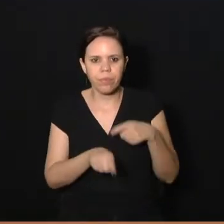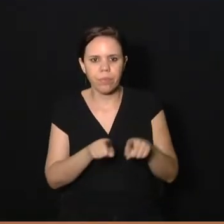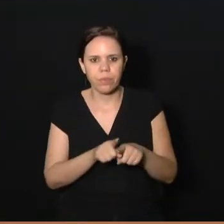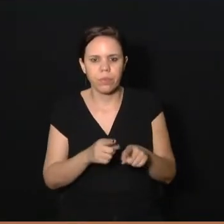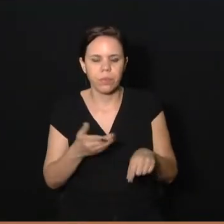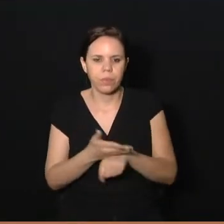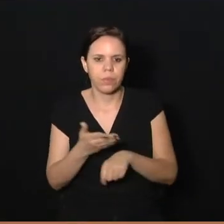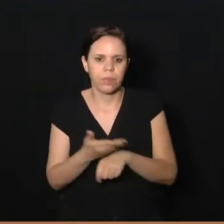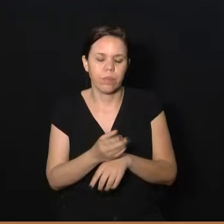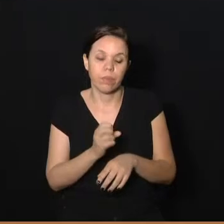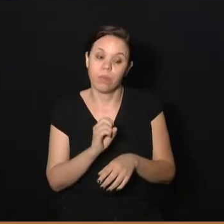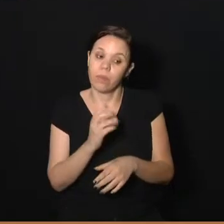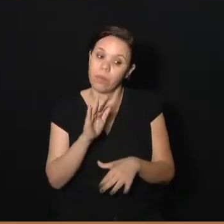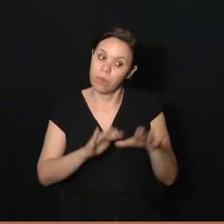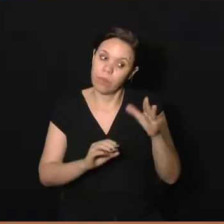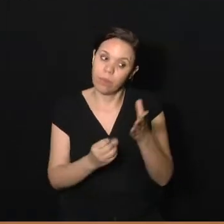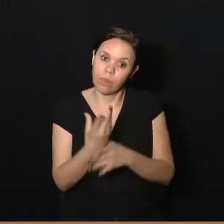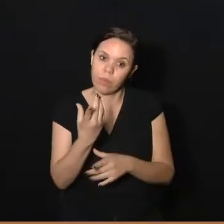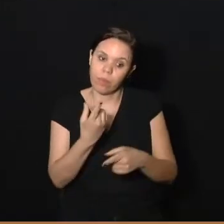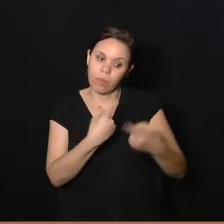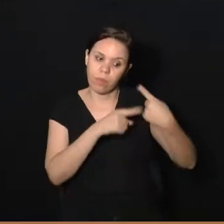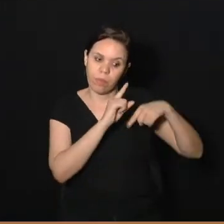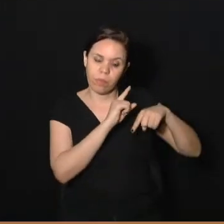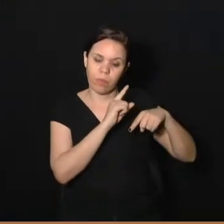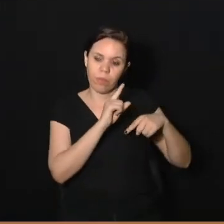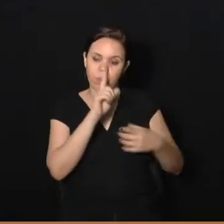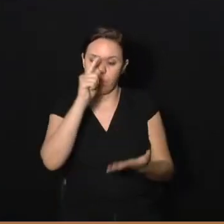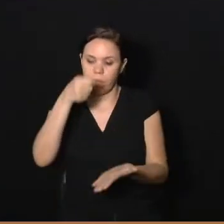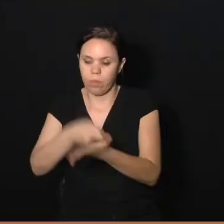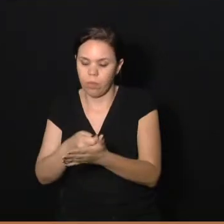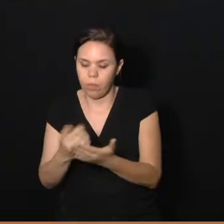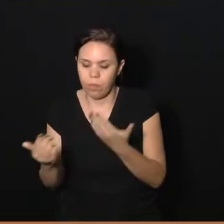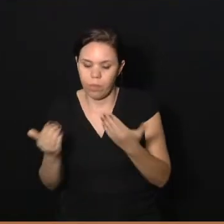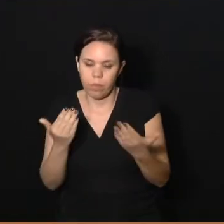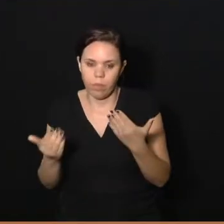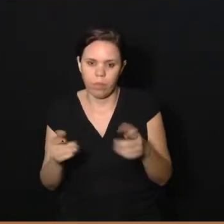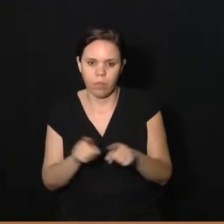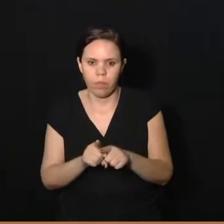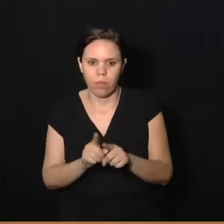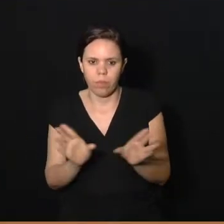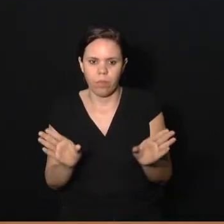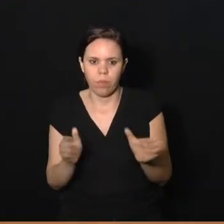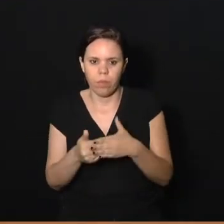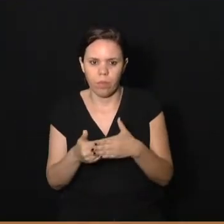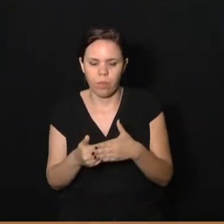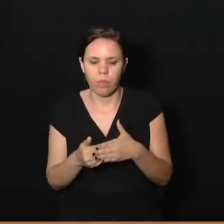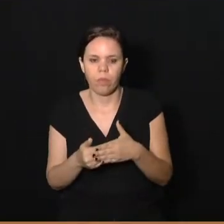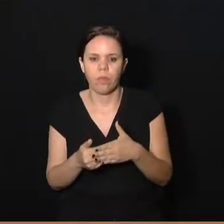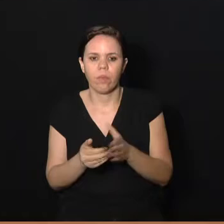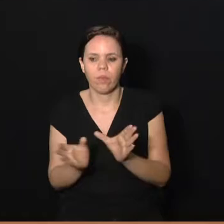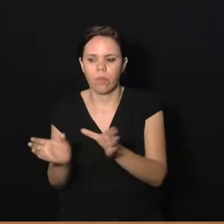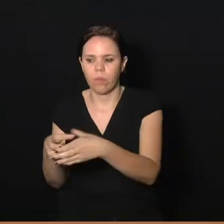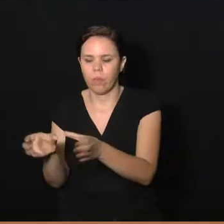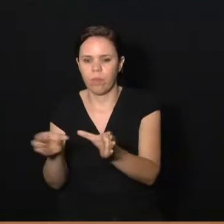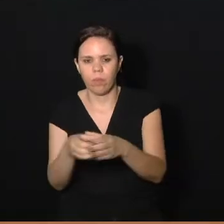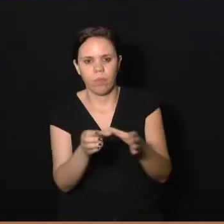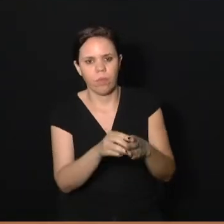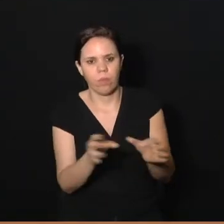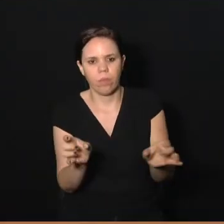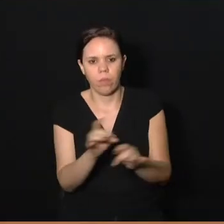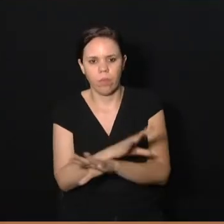de retrocesso no país diante de algumas decisões relacionadas, por exemplo, a fechamento de conselhos, a fechamento